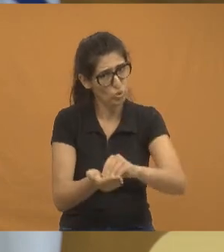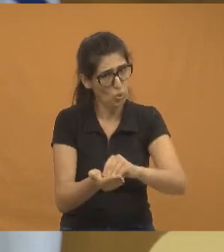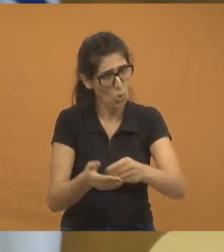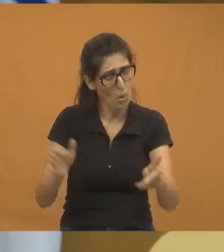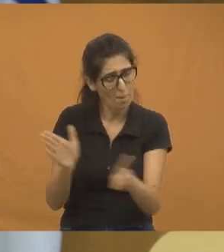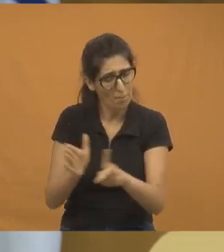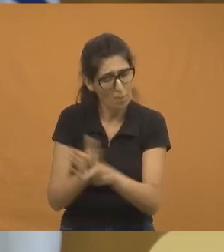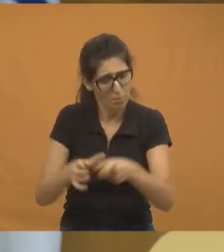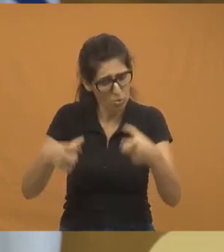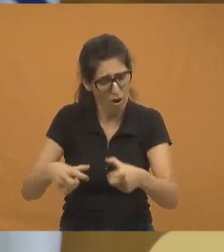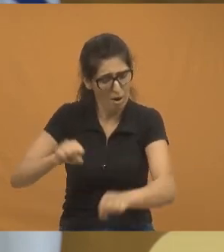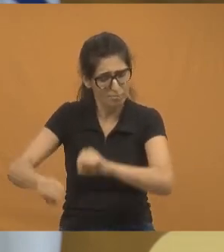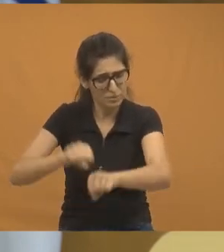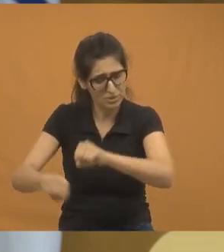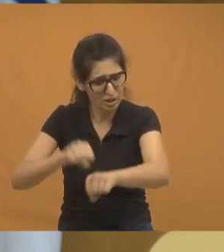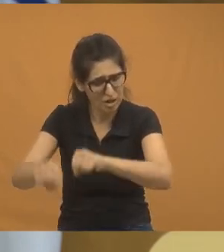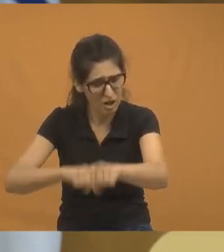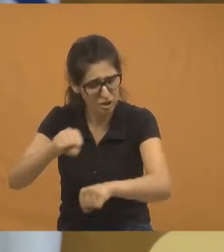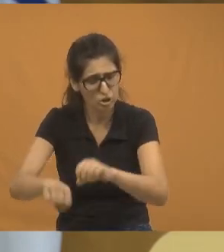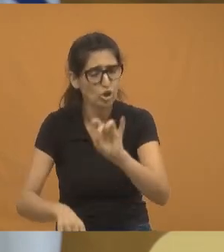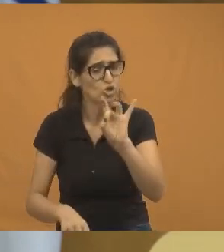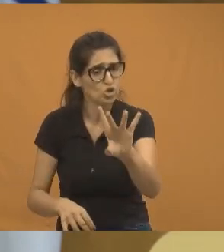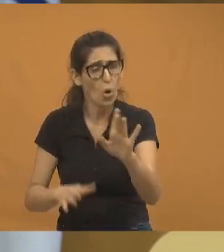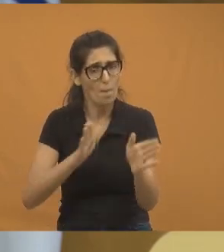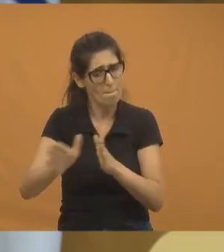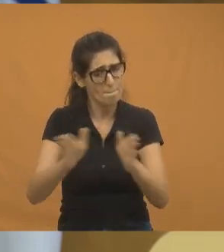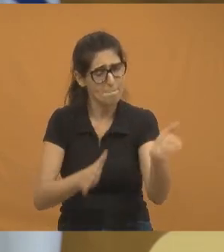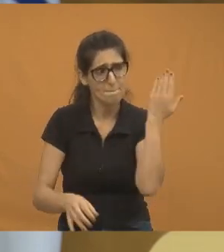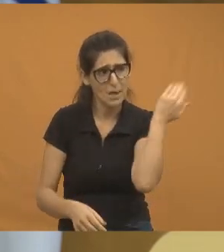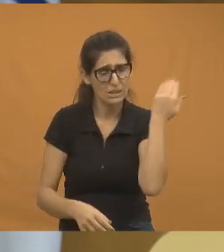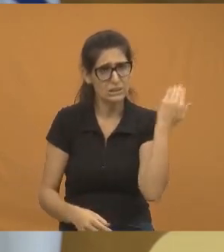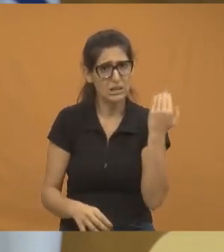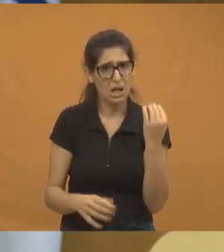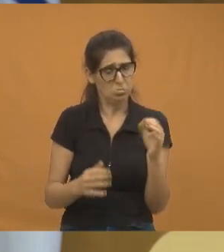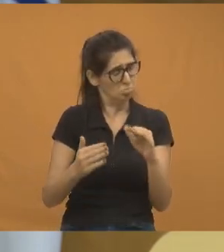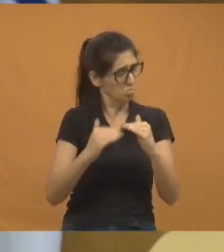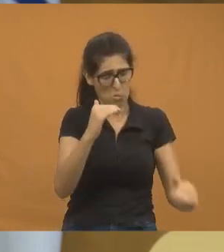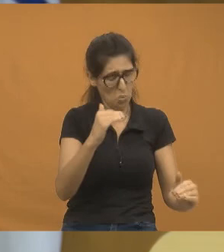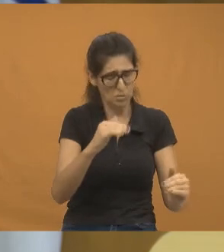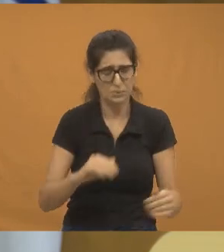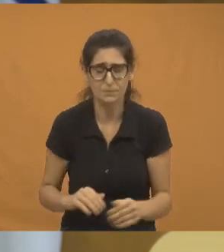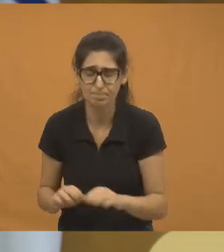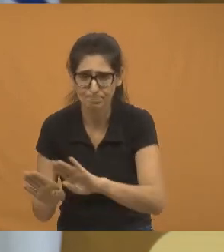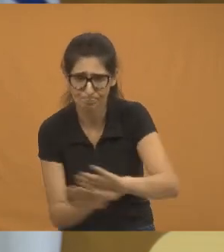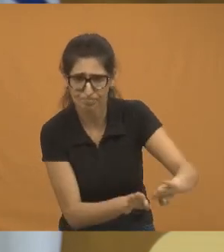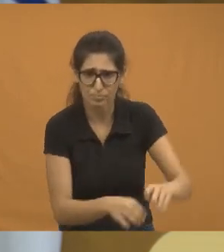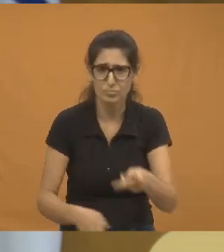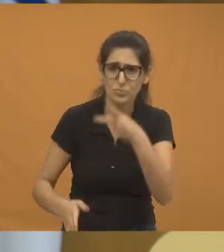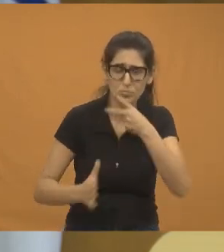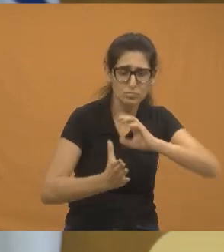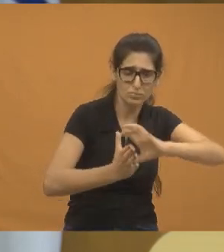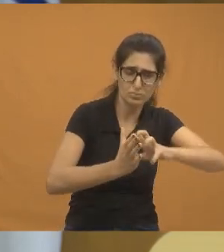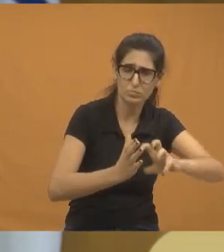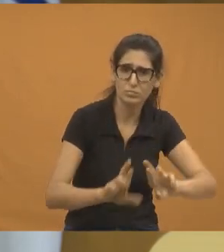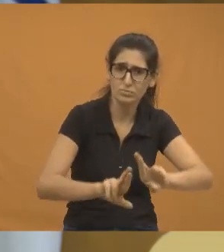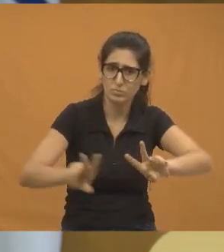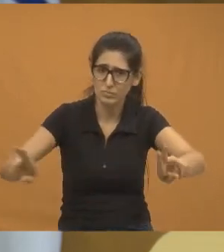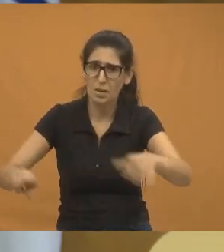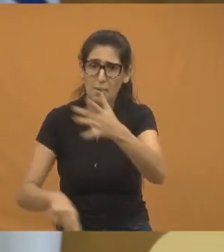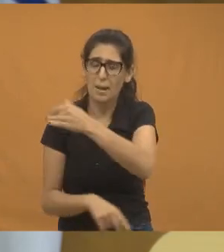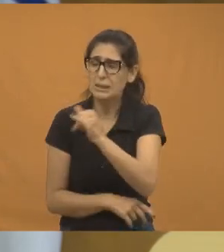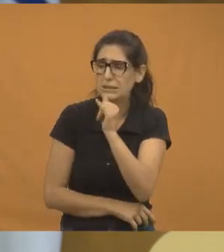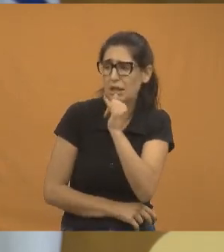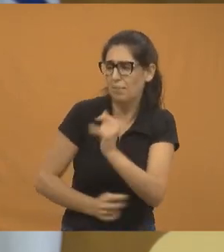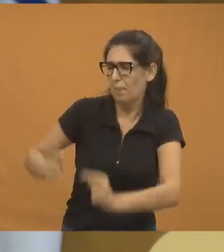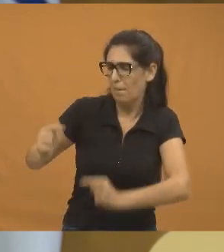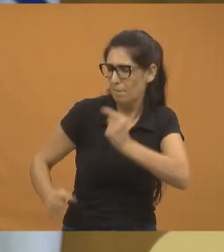para fazer graça com uma categoria porque você tem que pensar no todo político que tenta querer agradar todo mundo está